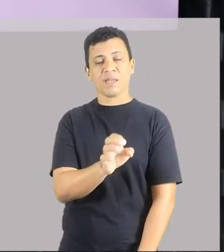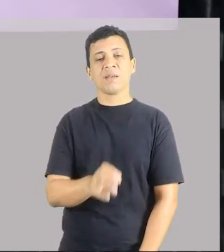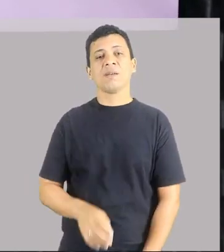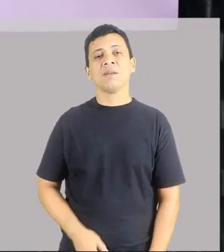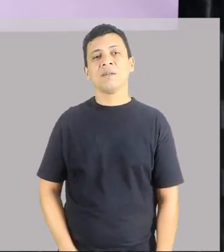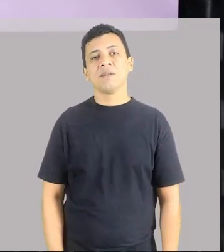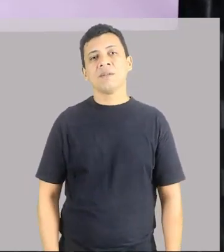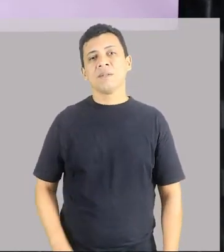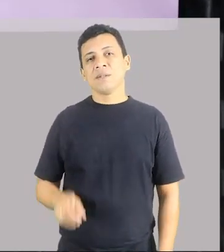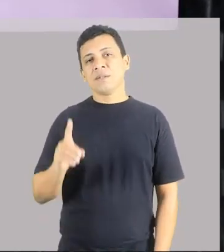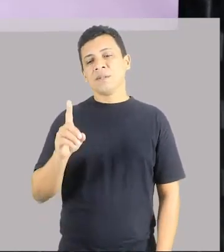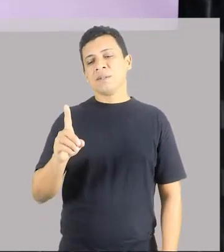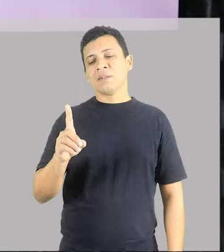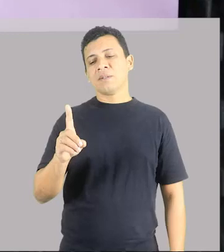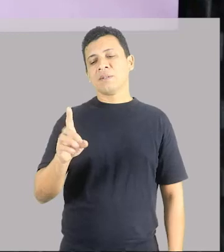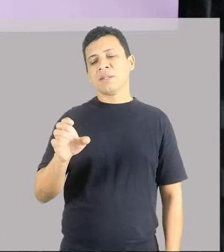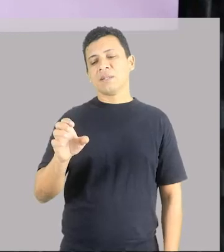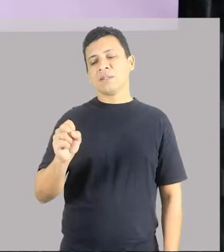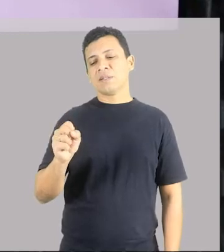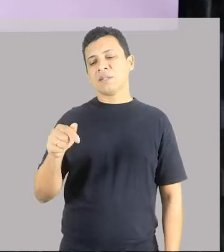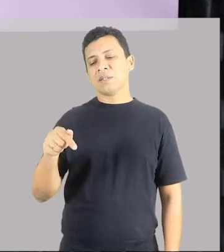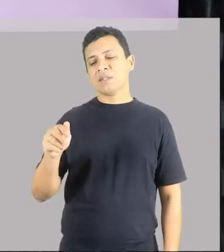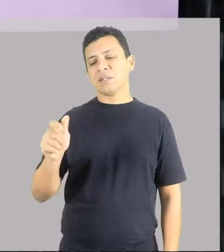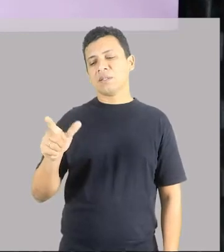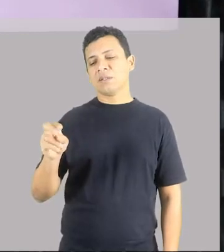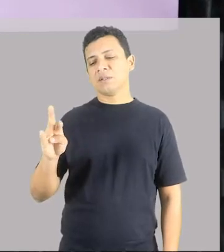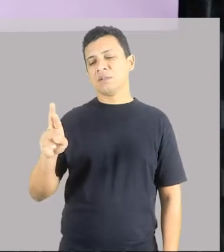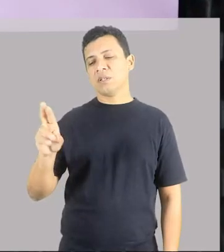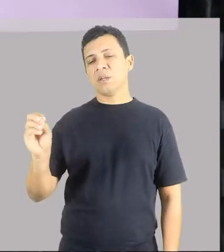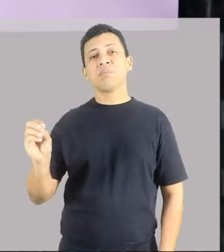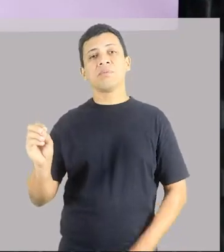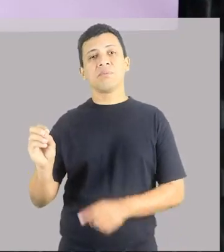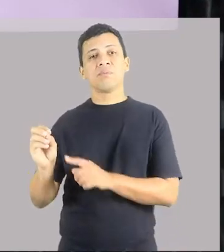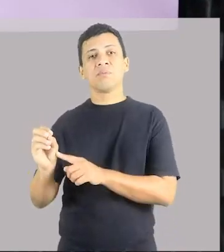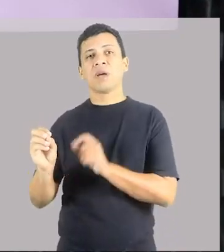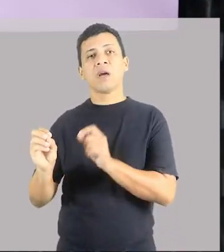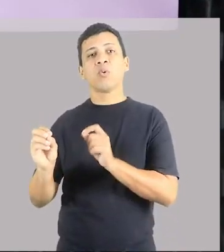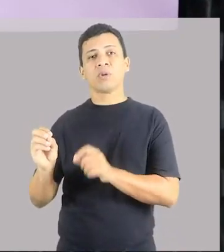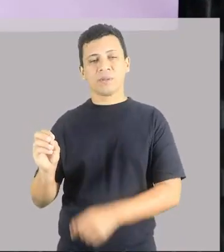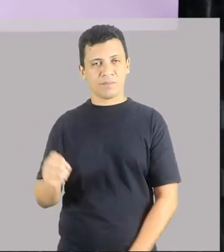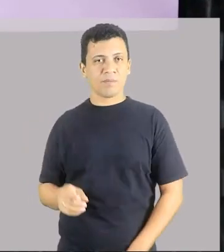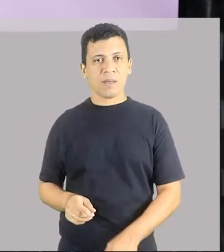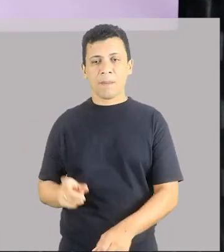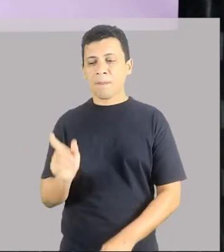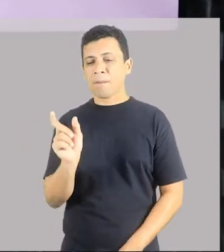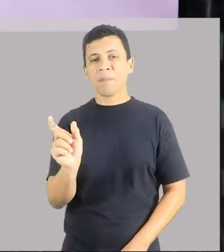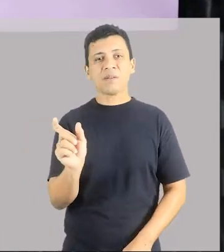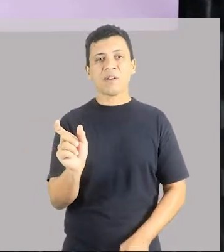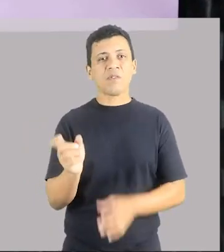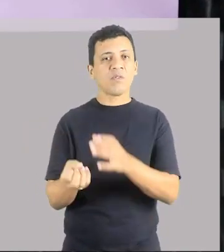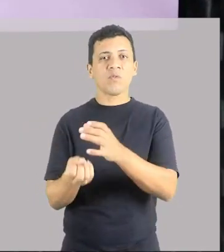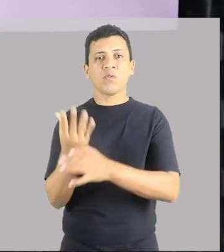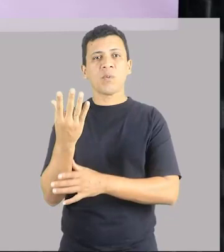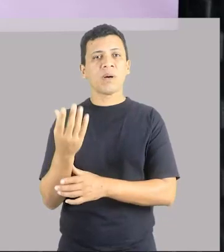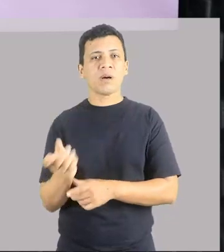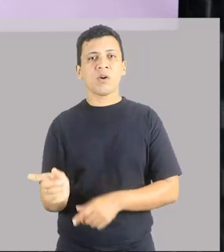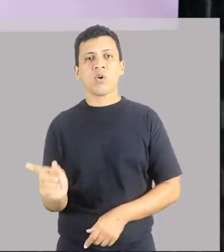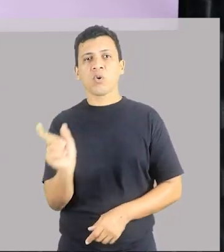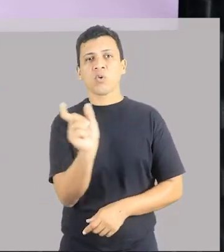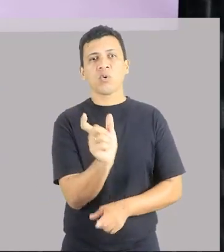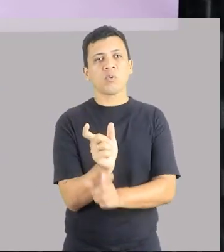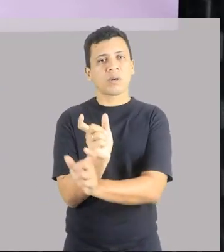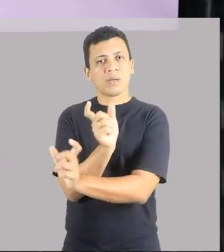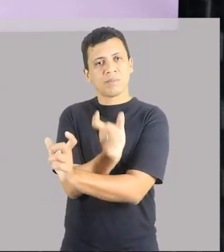prefixo desequilíbrio vem de quê De Equilíbrio para eu formar a palavra desequilíbrio eu acrescentei o